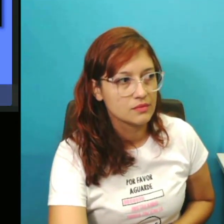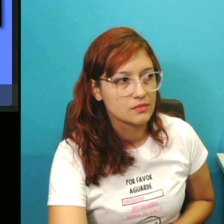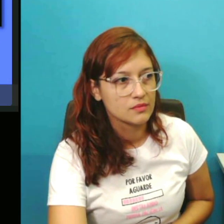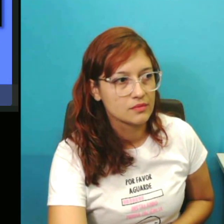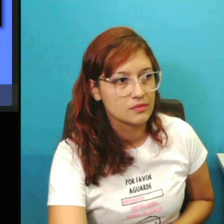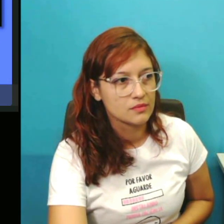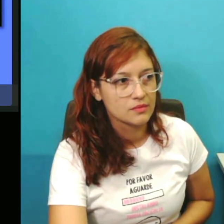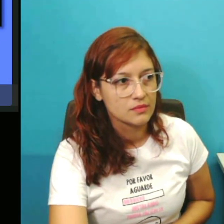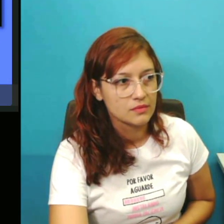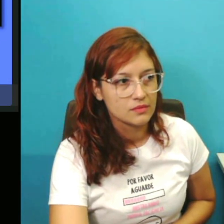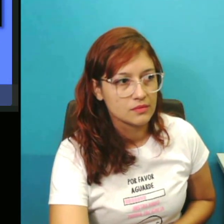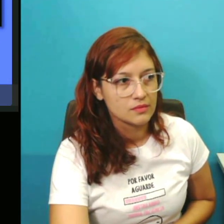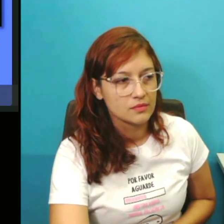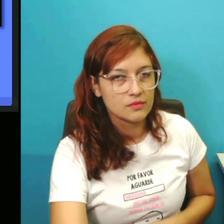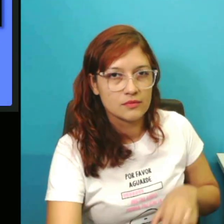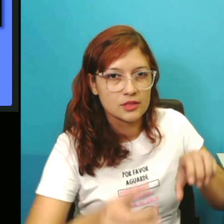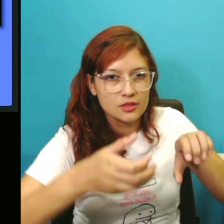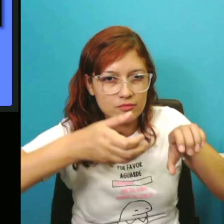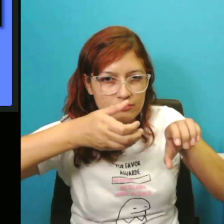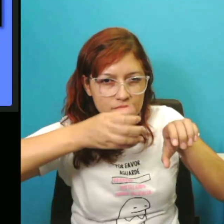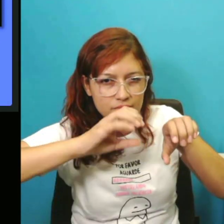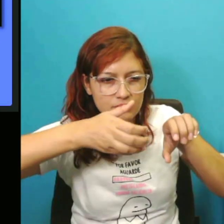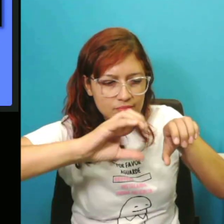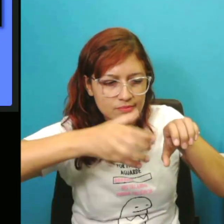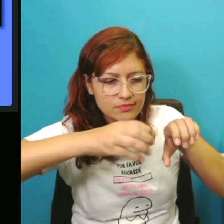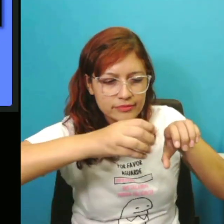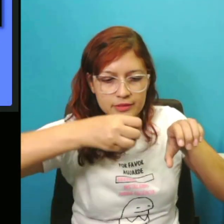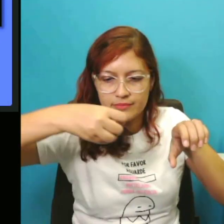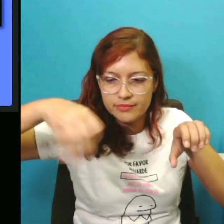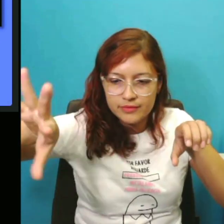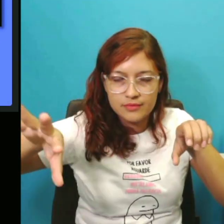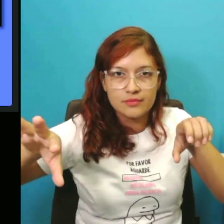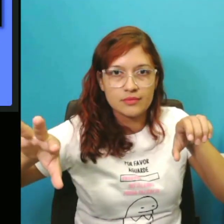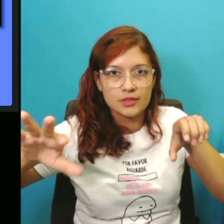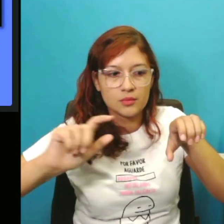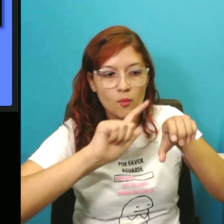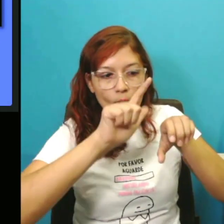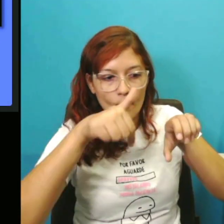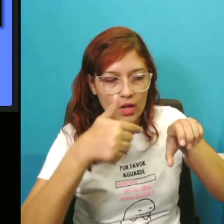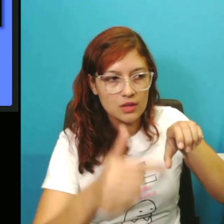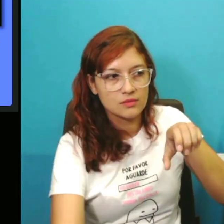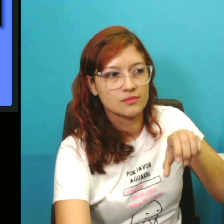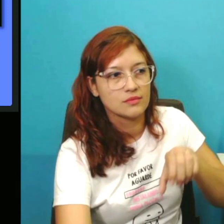nesse caso, ó, perceba que o colimador foi retirado